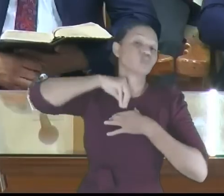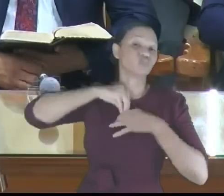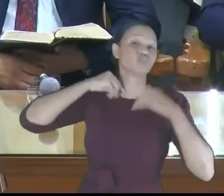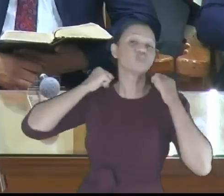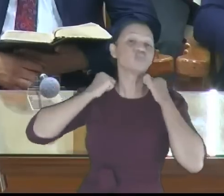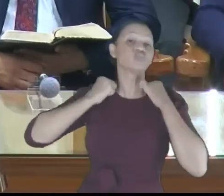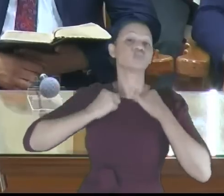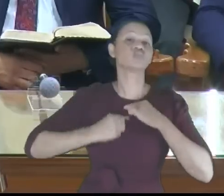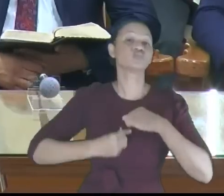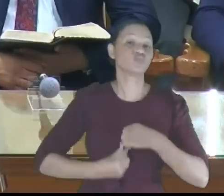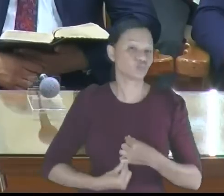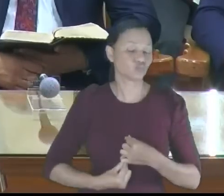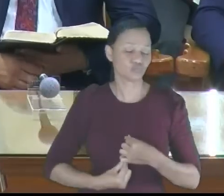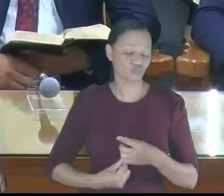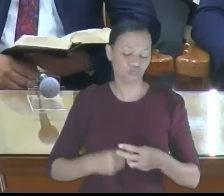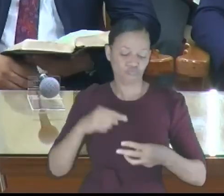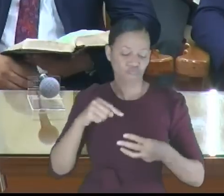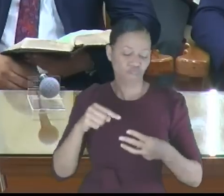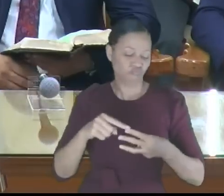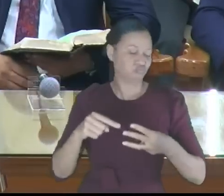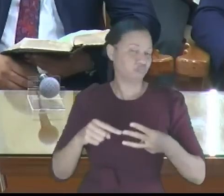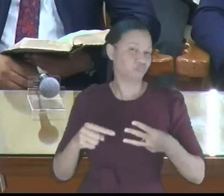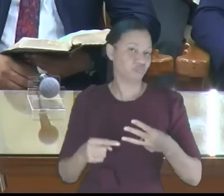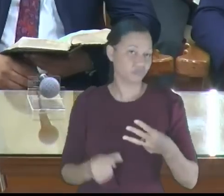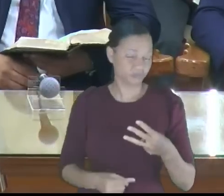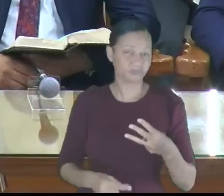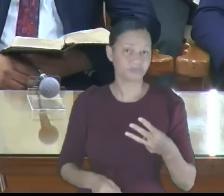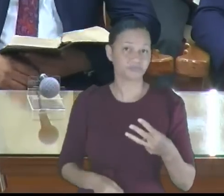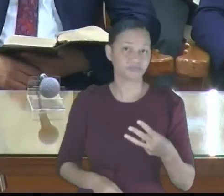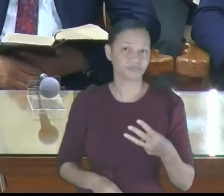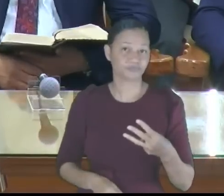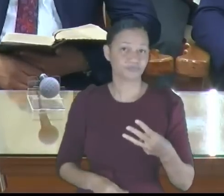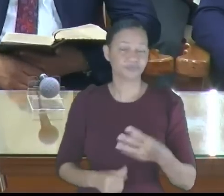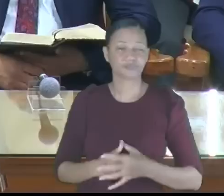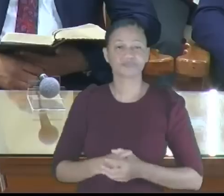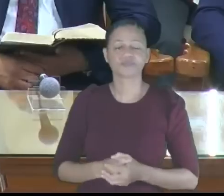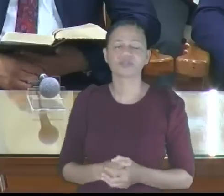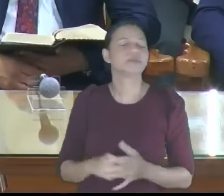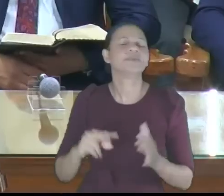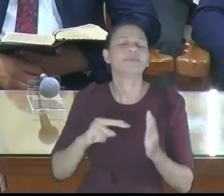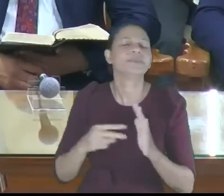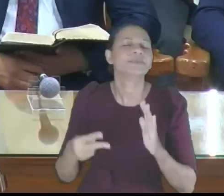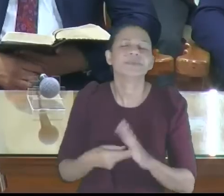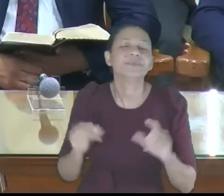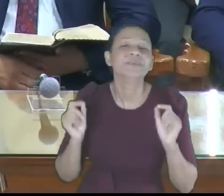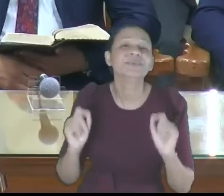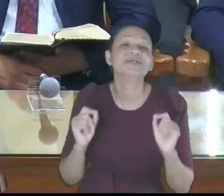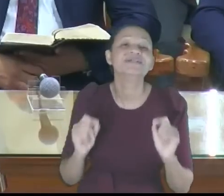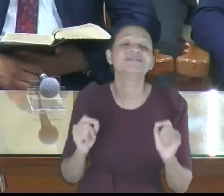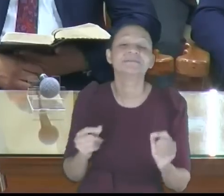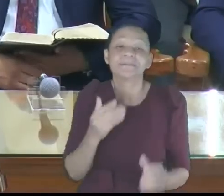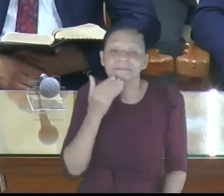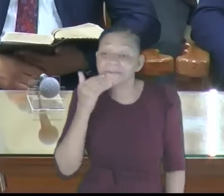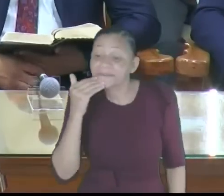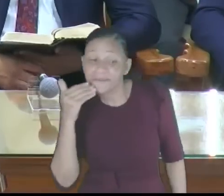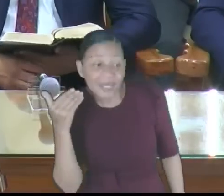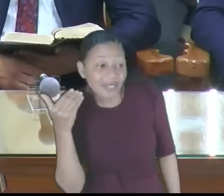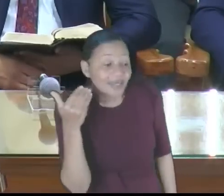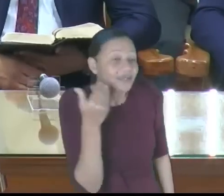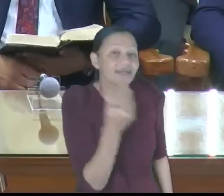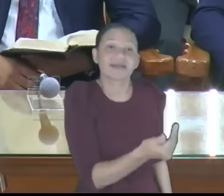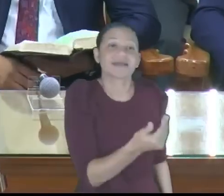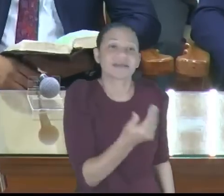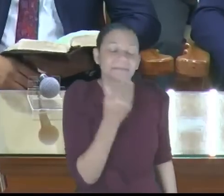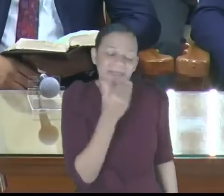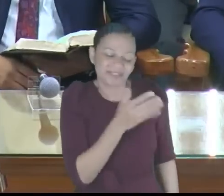sobre o peito, sobre o coração. O que é que significa isso? Ela pediu que ela ficasse